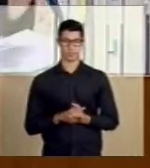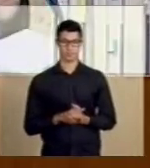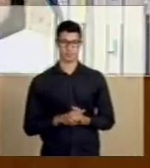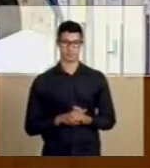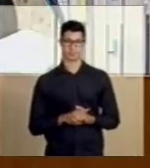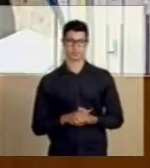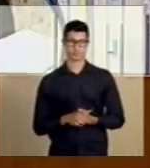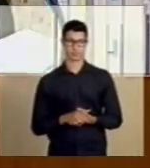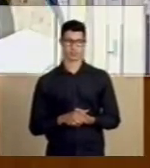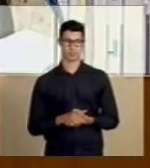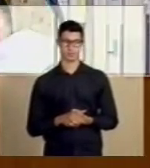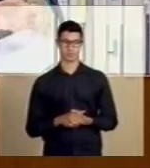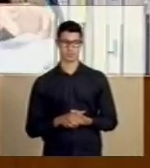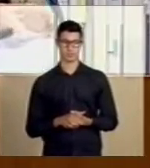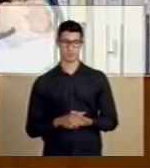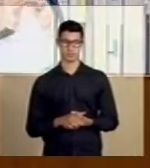O tribunal,